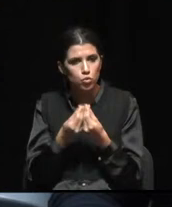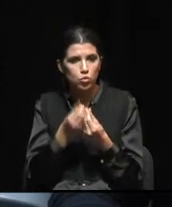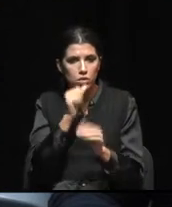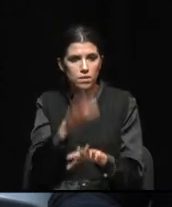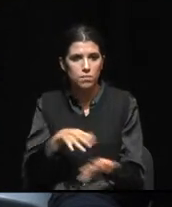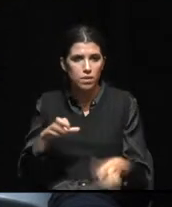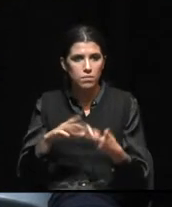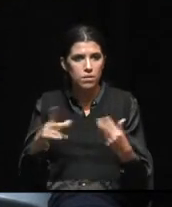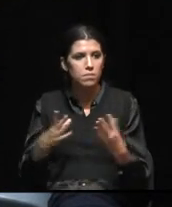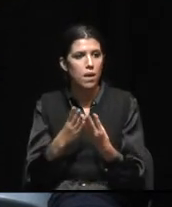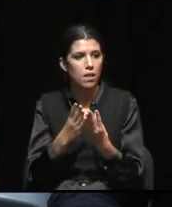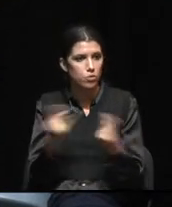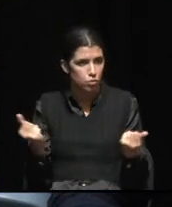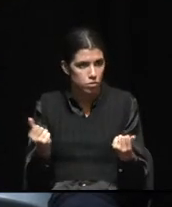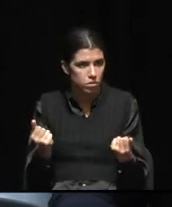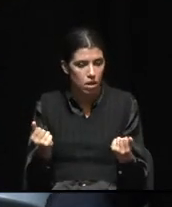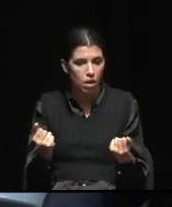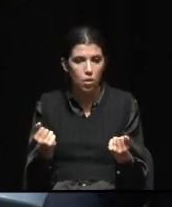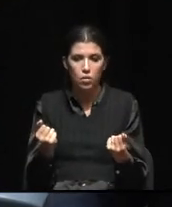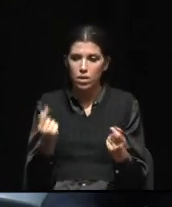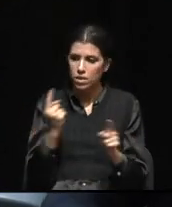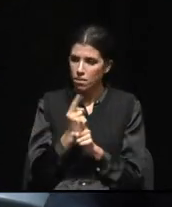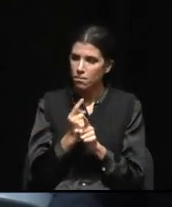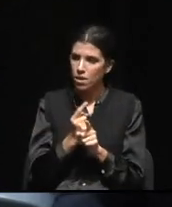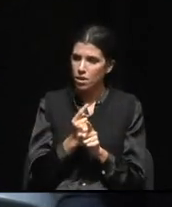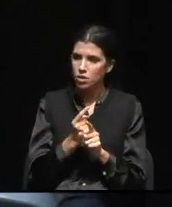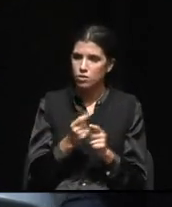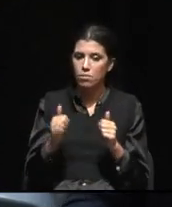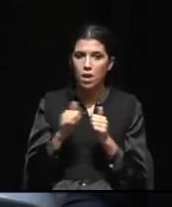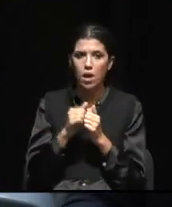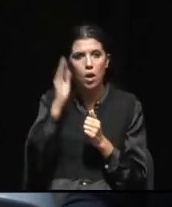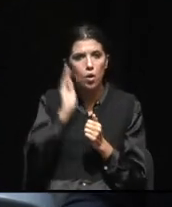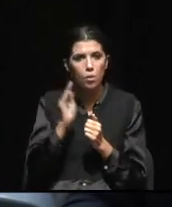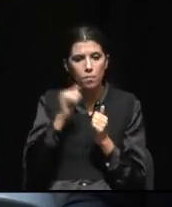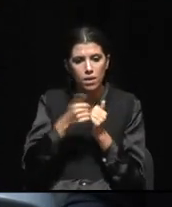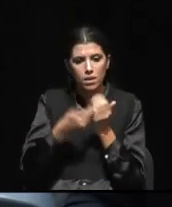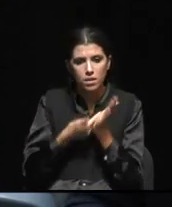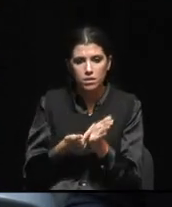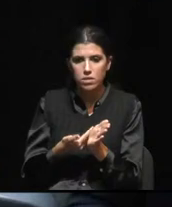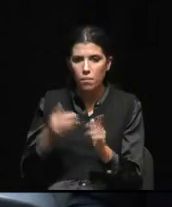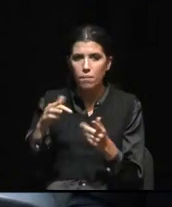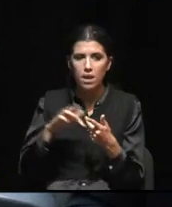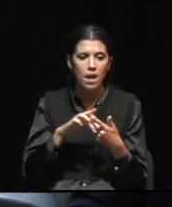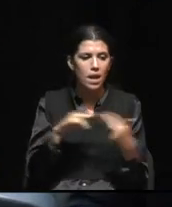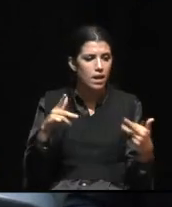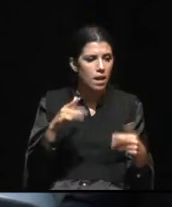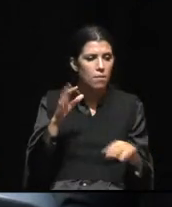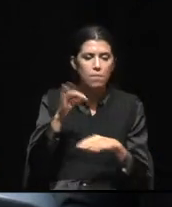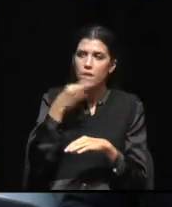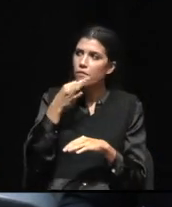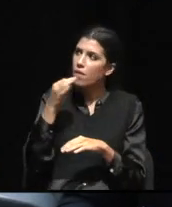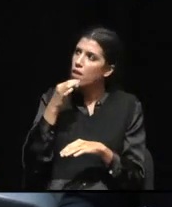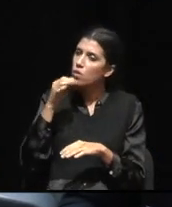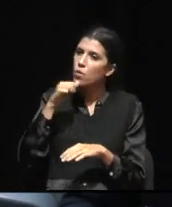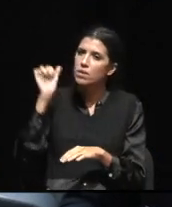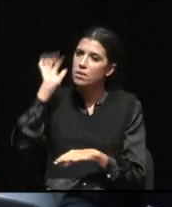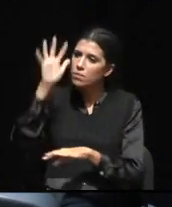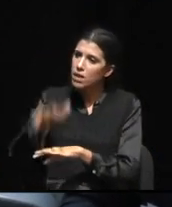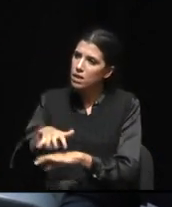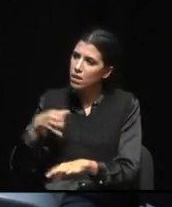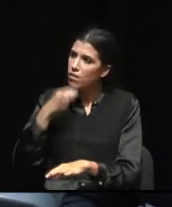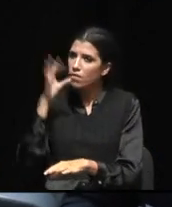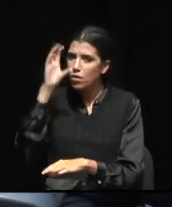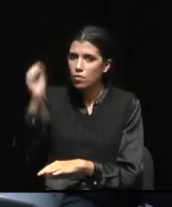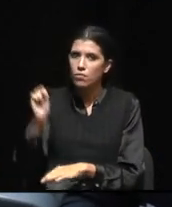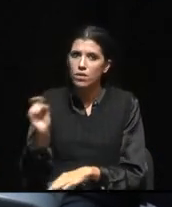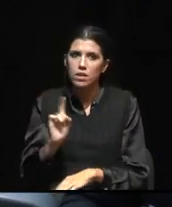apesar disso apresenta na mesma ao seu documento que é uma recomendação para que a câmara fale com o governo e com a Assembleia da república e não